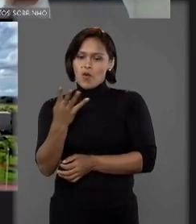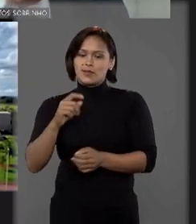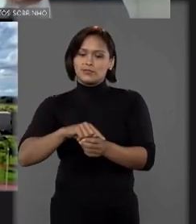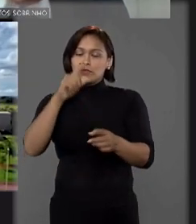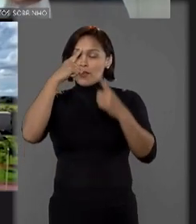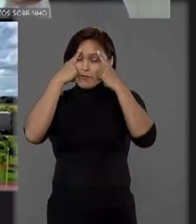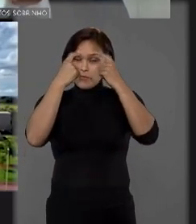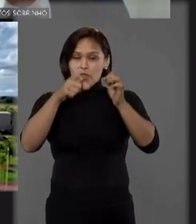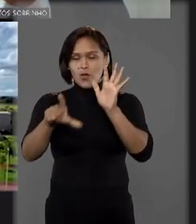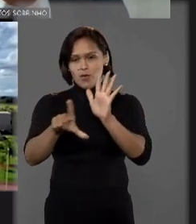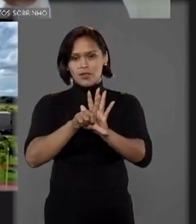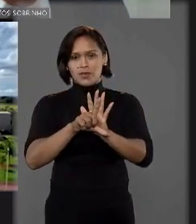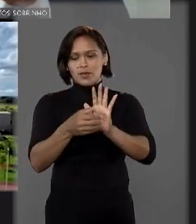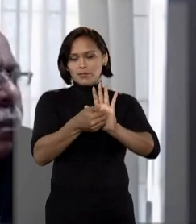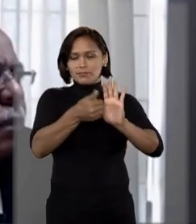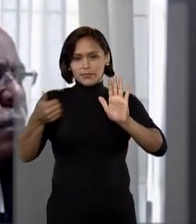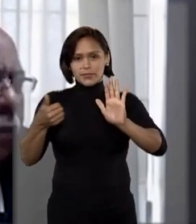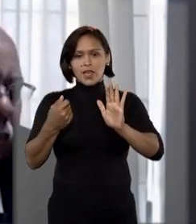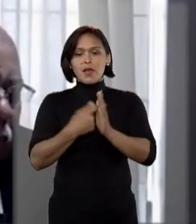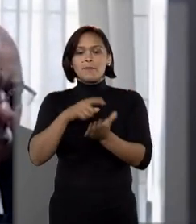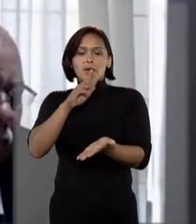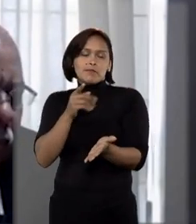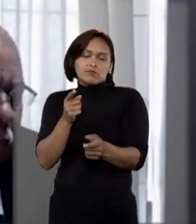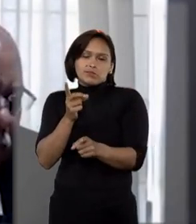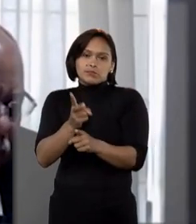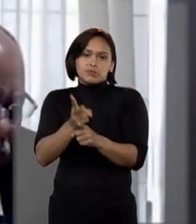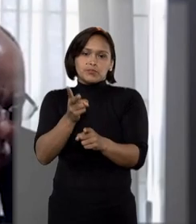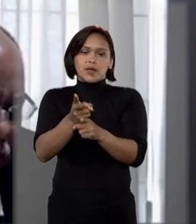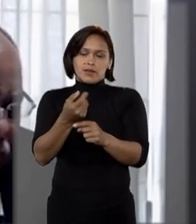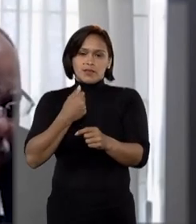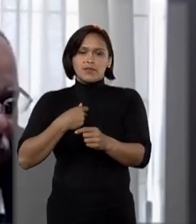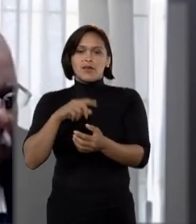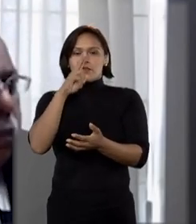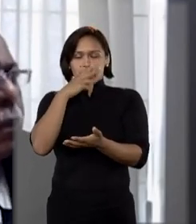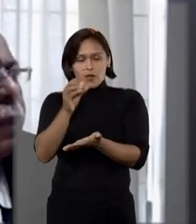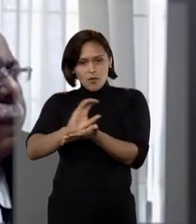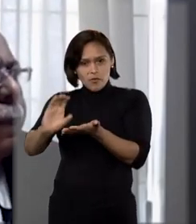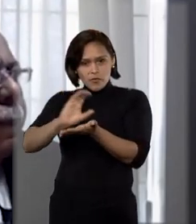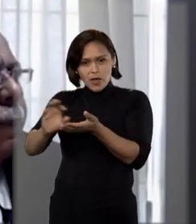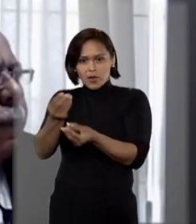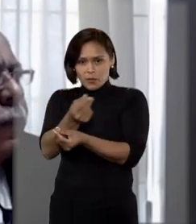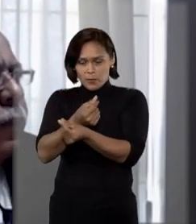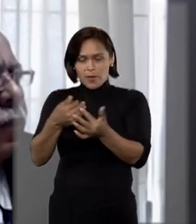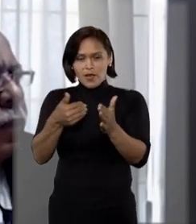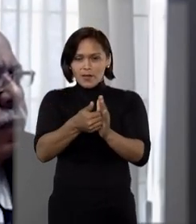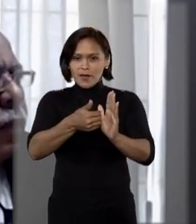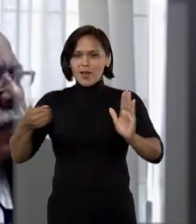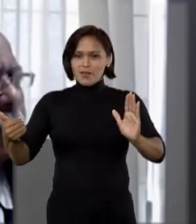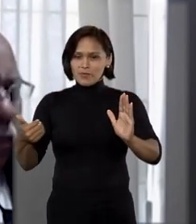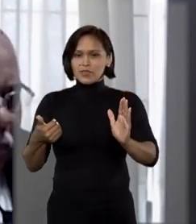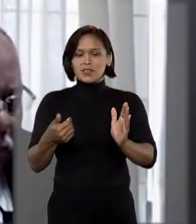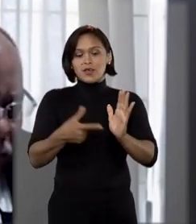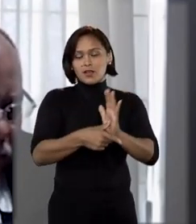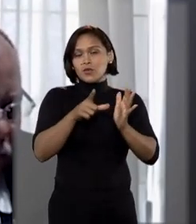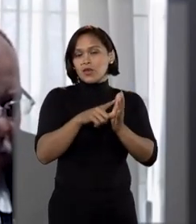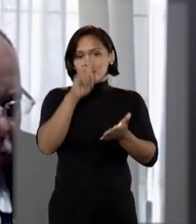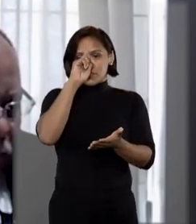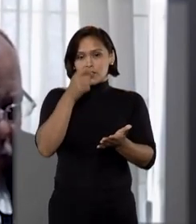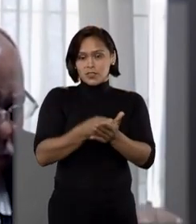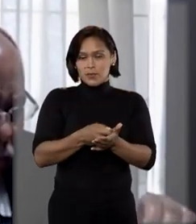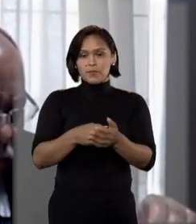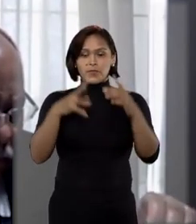lei de improbidade administrativa, pois manteve a determinação de ressarcimento, mesmo tendo afastado as sanções